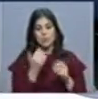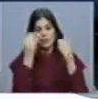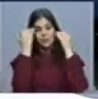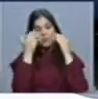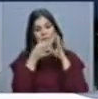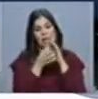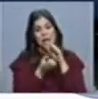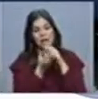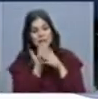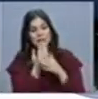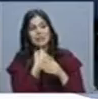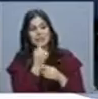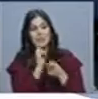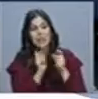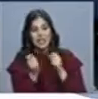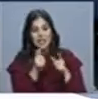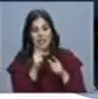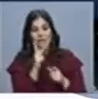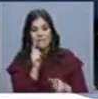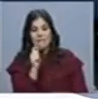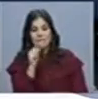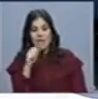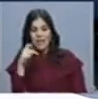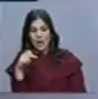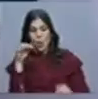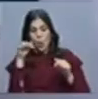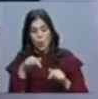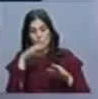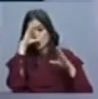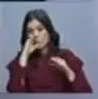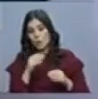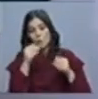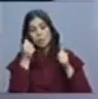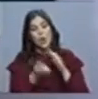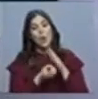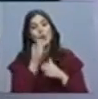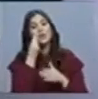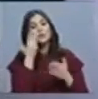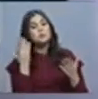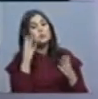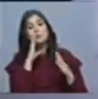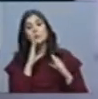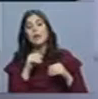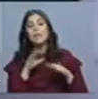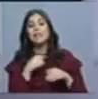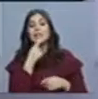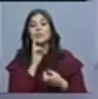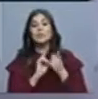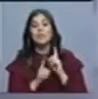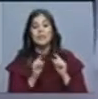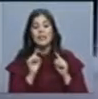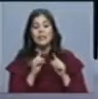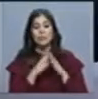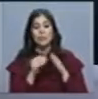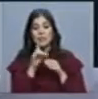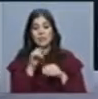origem apontassem para a estrela Vega, hoje não sabemos muito bem a origem deste corpo, mas o que diz agora este modelo